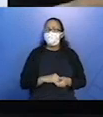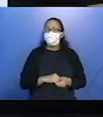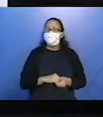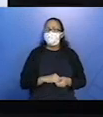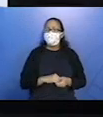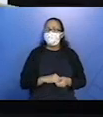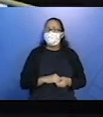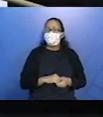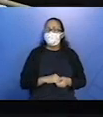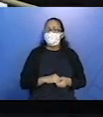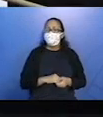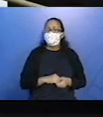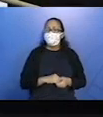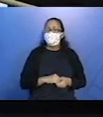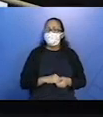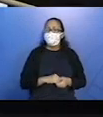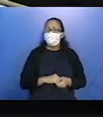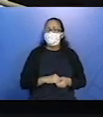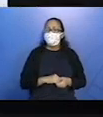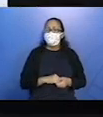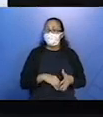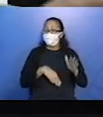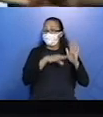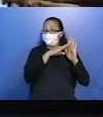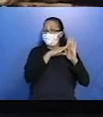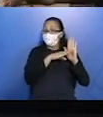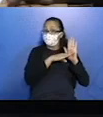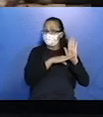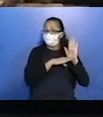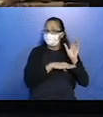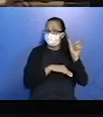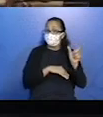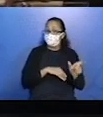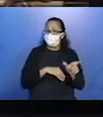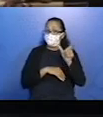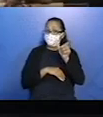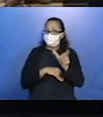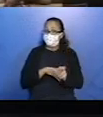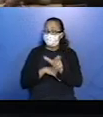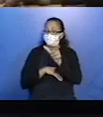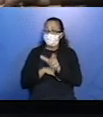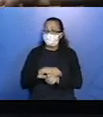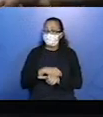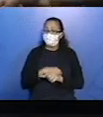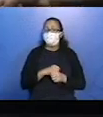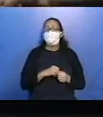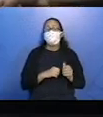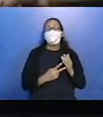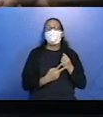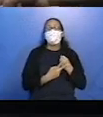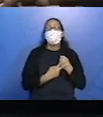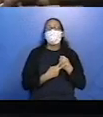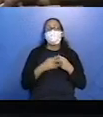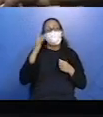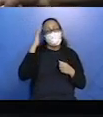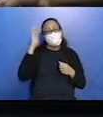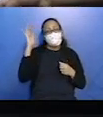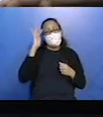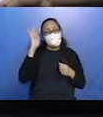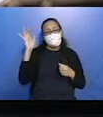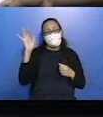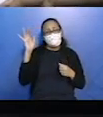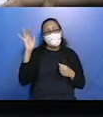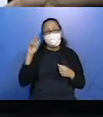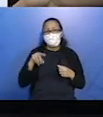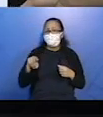E, professora, ó, tá se confirmando. E aqui, gente, em sonhar? Eles